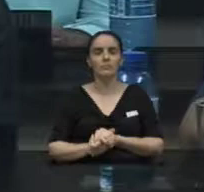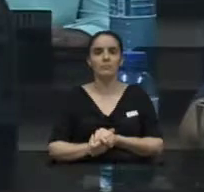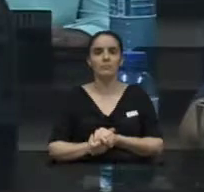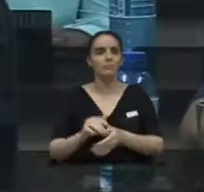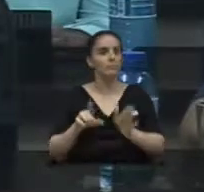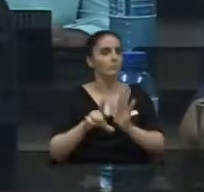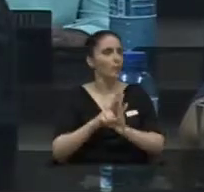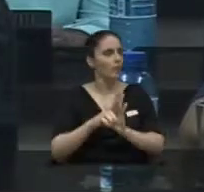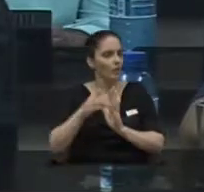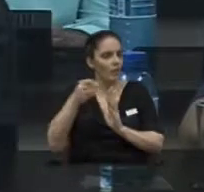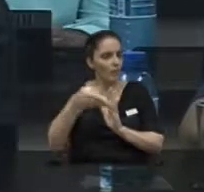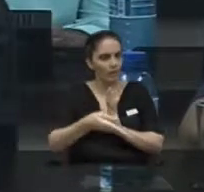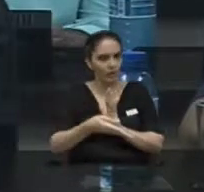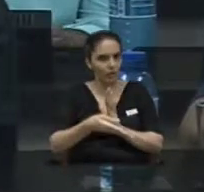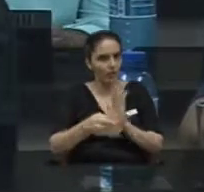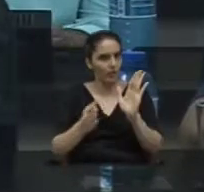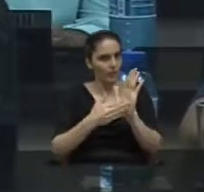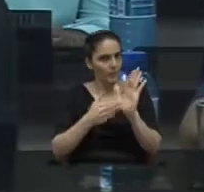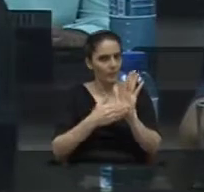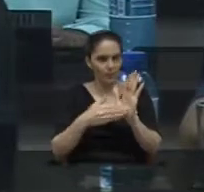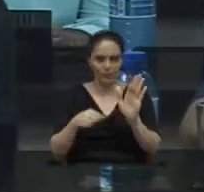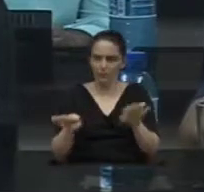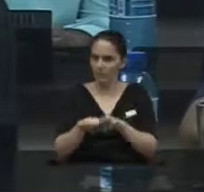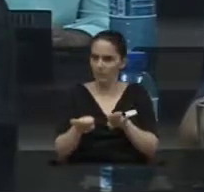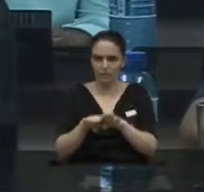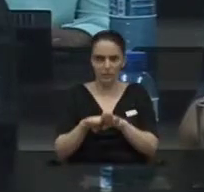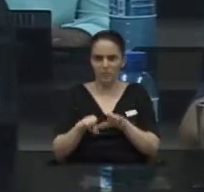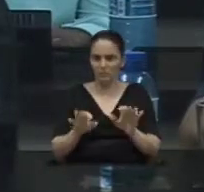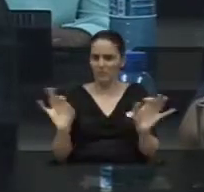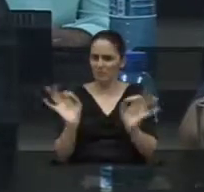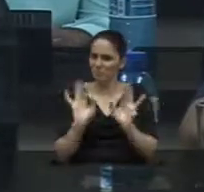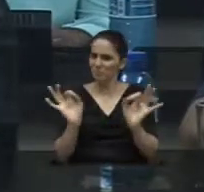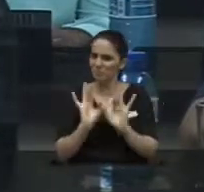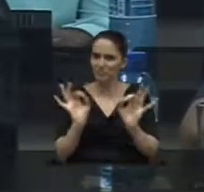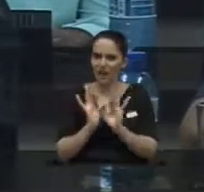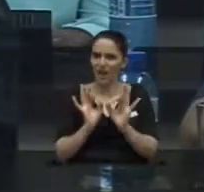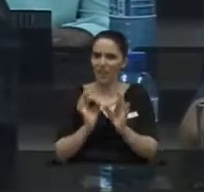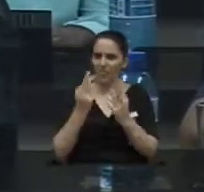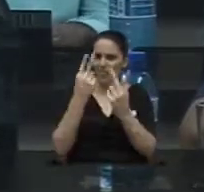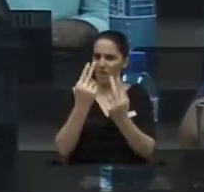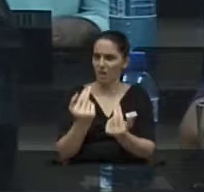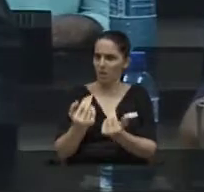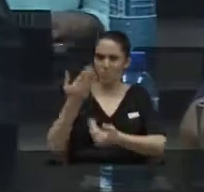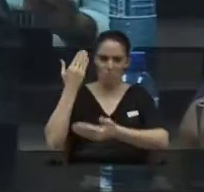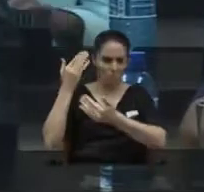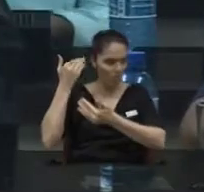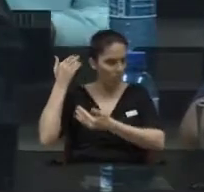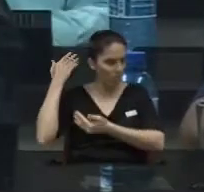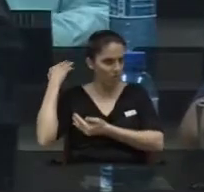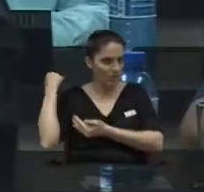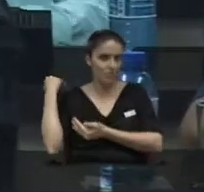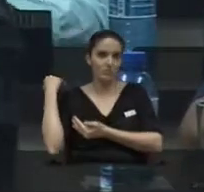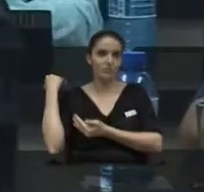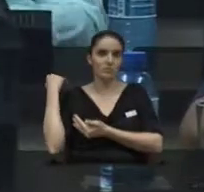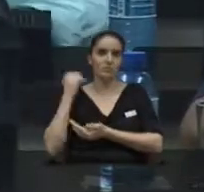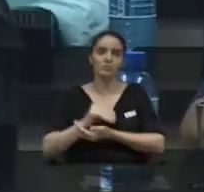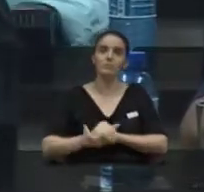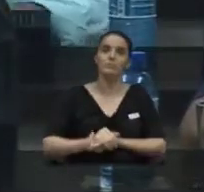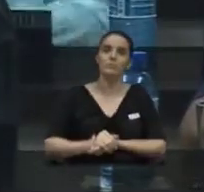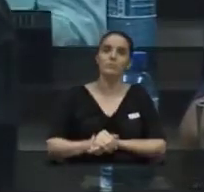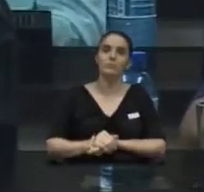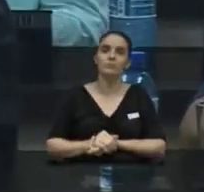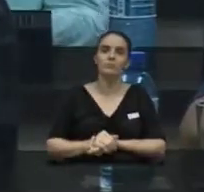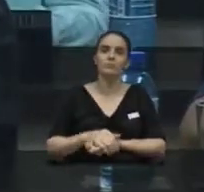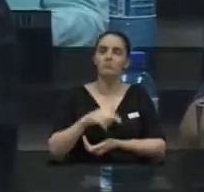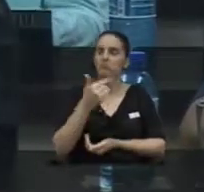atual legislação proposta. Nesse aspecto, manteve-se a redação, a visão da linha anterior, sem